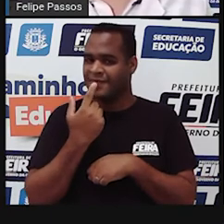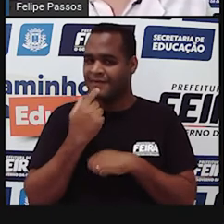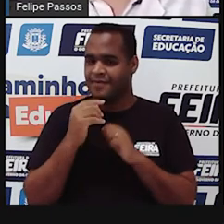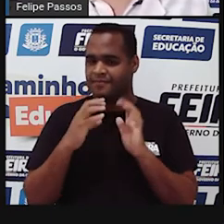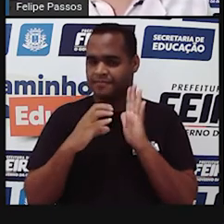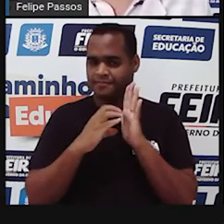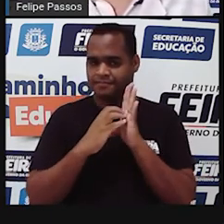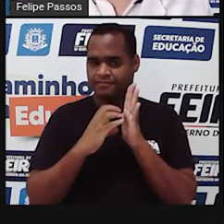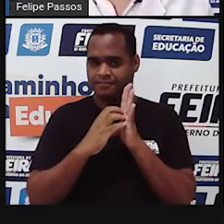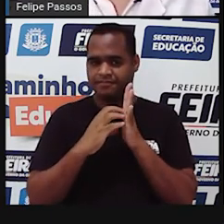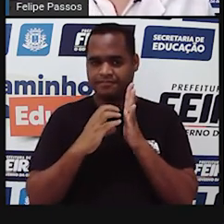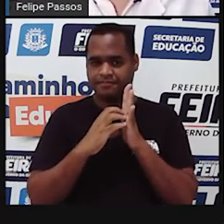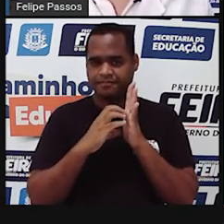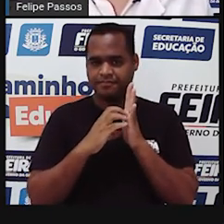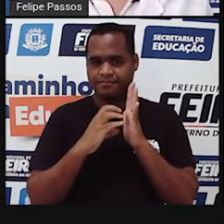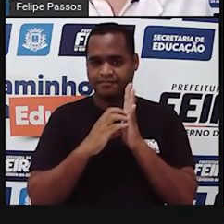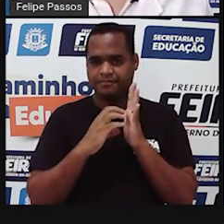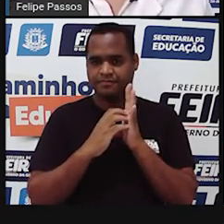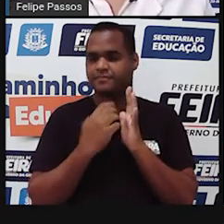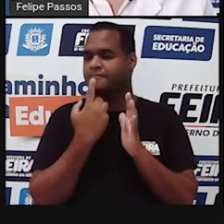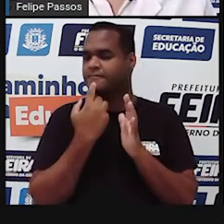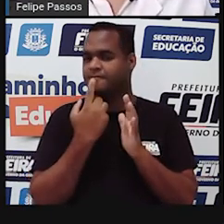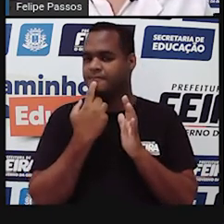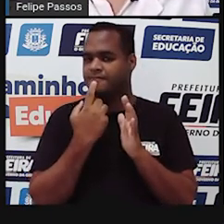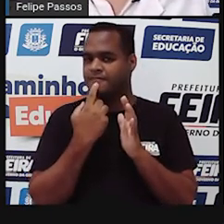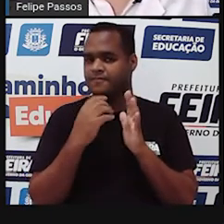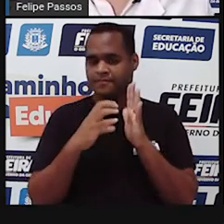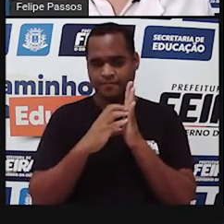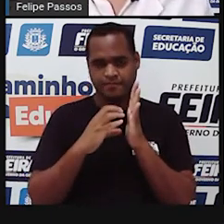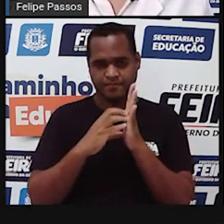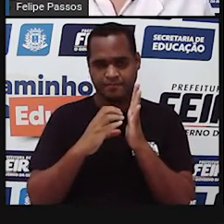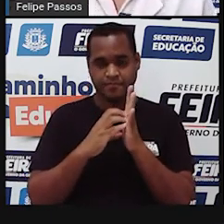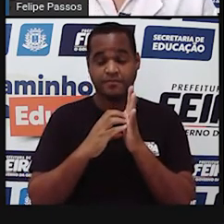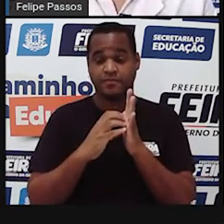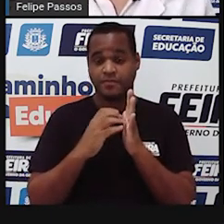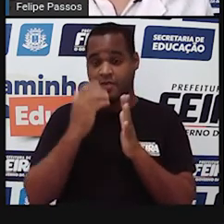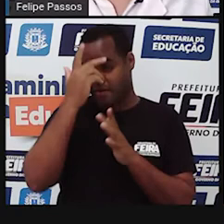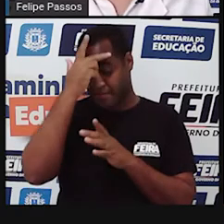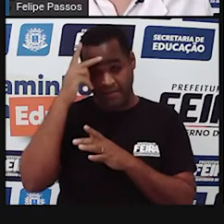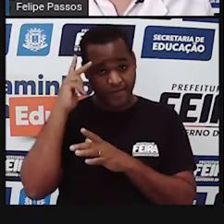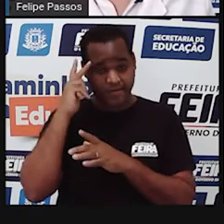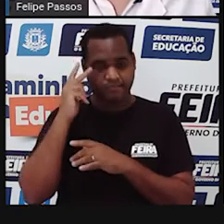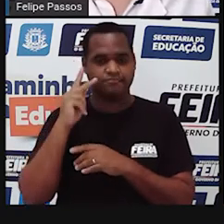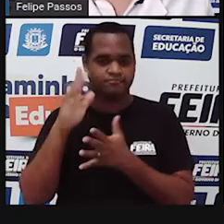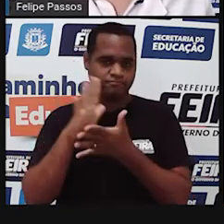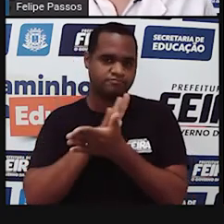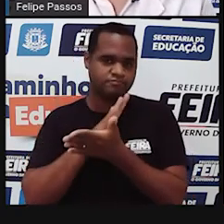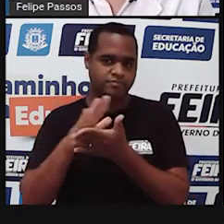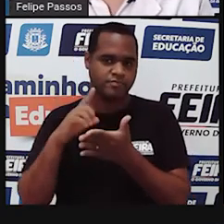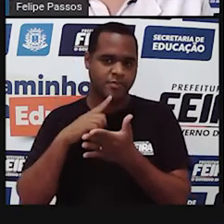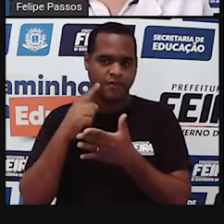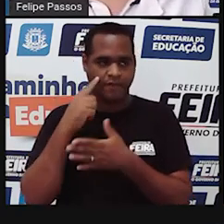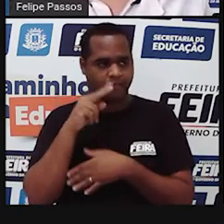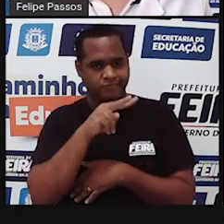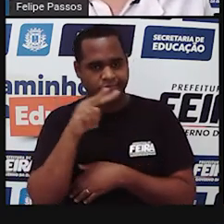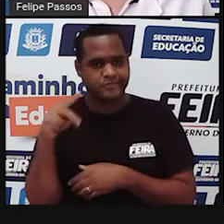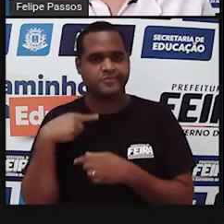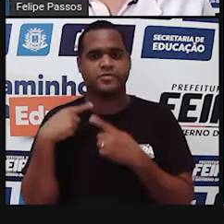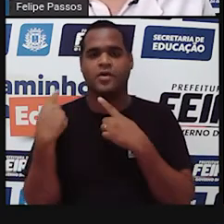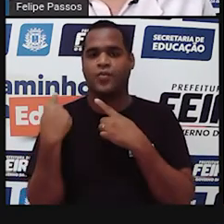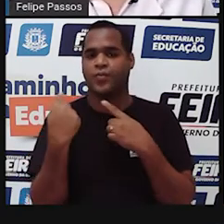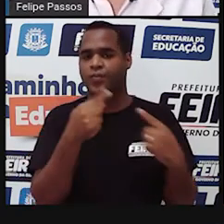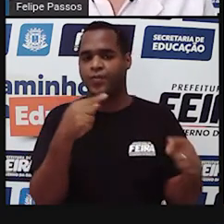HIV, AIDS. Então, essas pessoas elas são assim, em alguns momentos, mal vistas, sendo que é uma doença que ela não